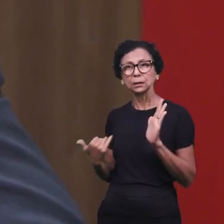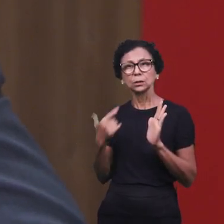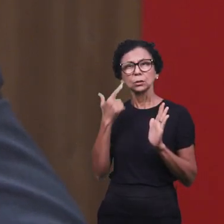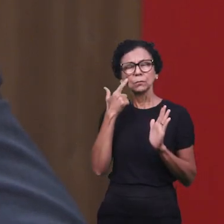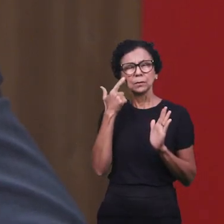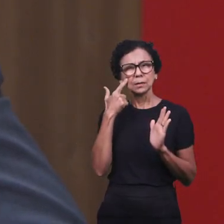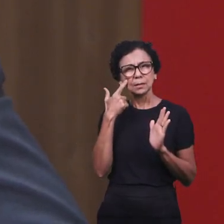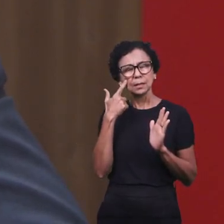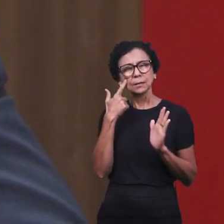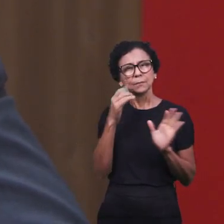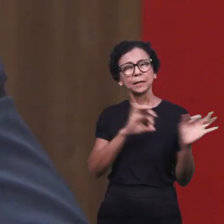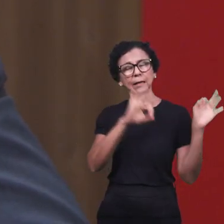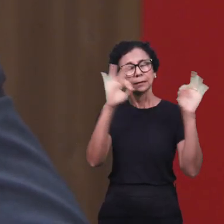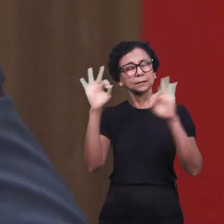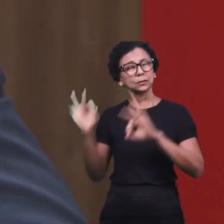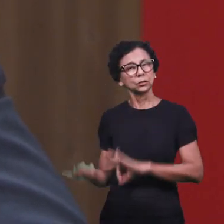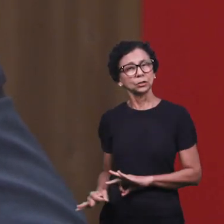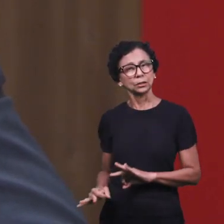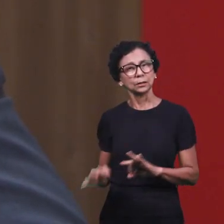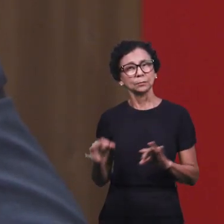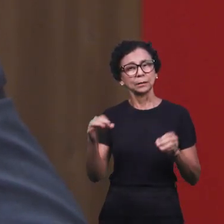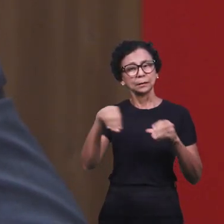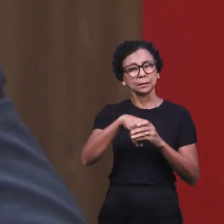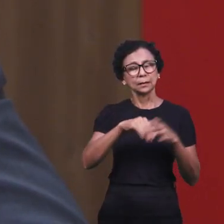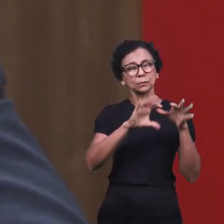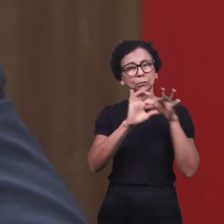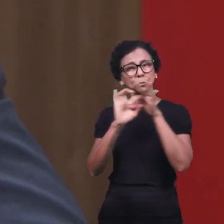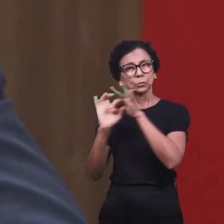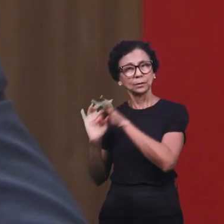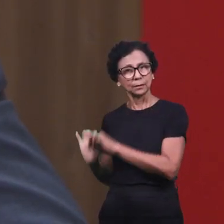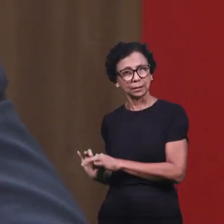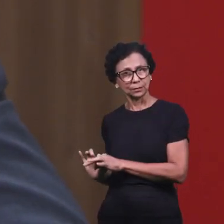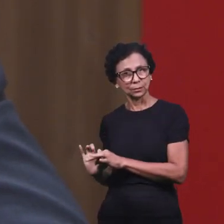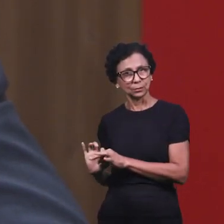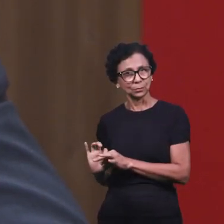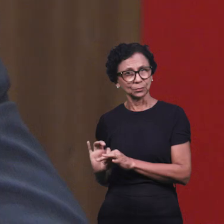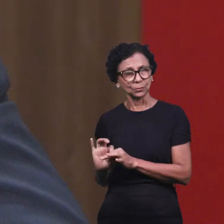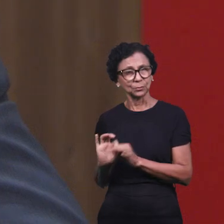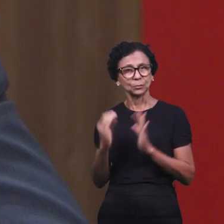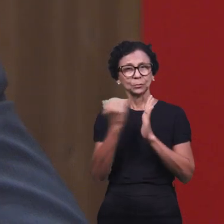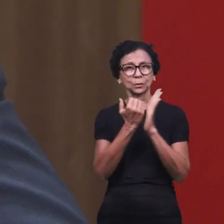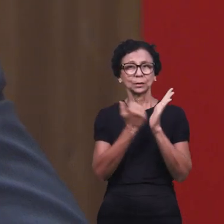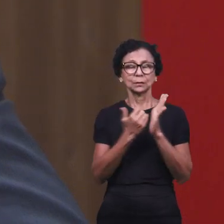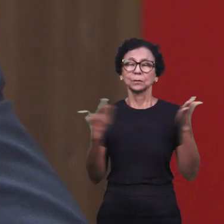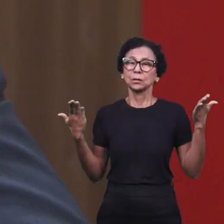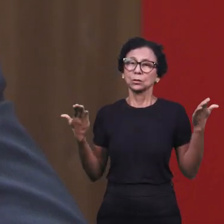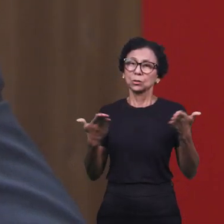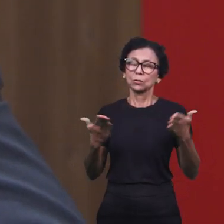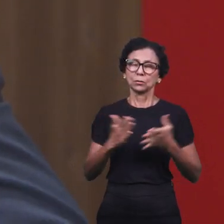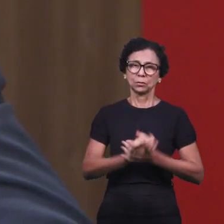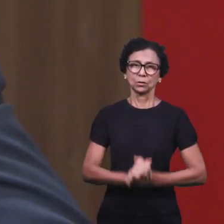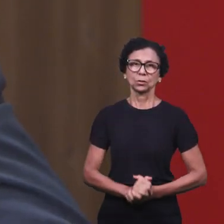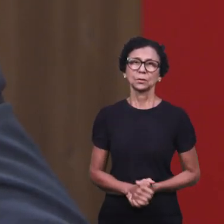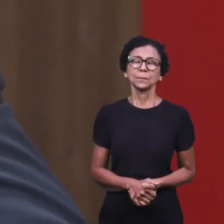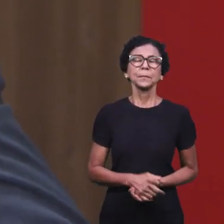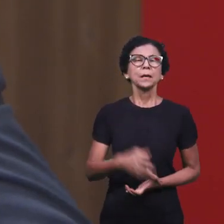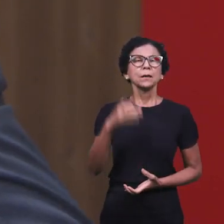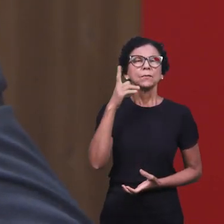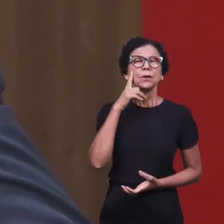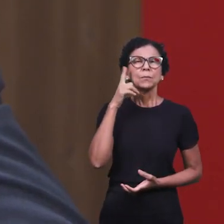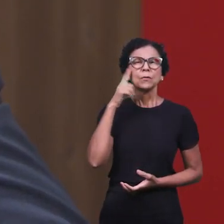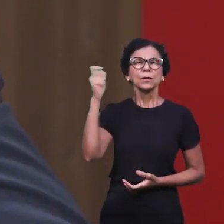aqui. Hoje nós vamos falar sobre os ventos solares, um assunto muito importante que vai trazer